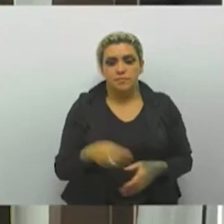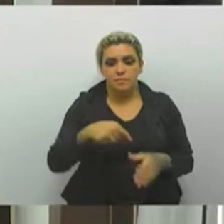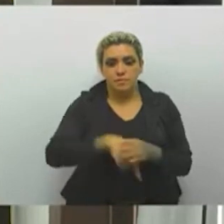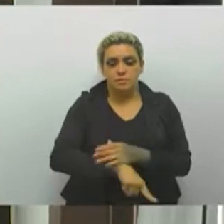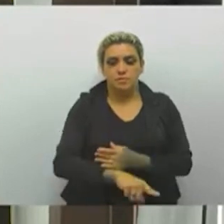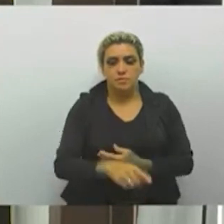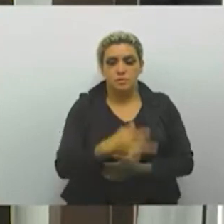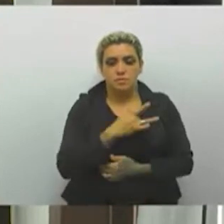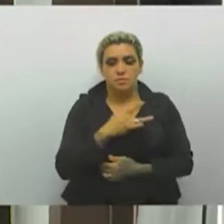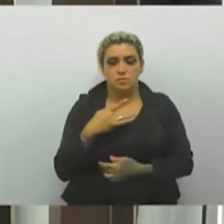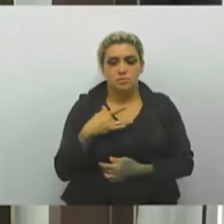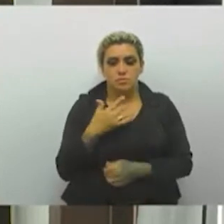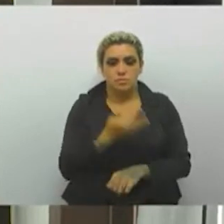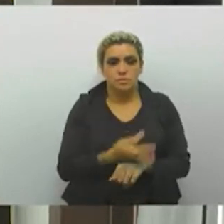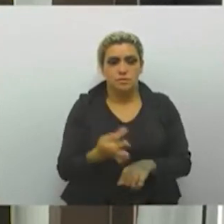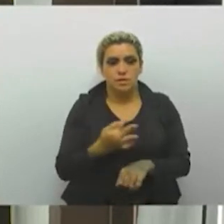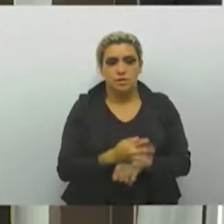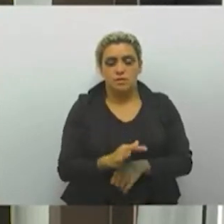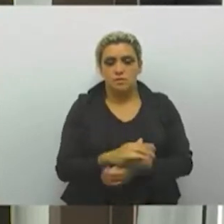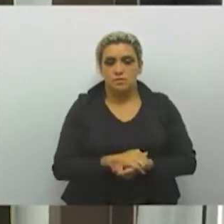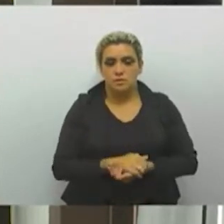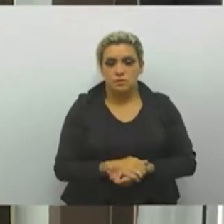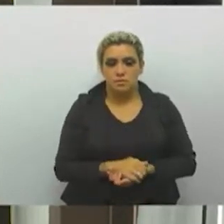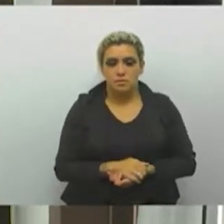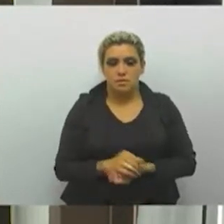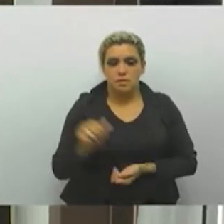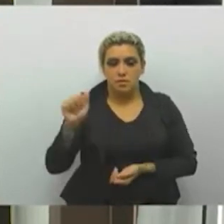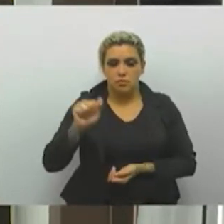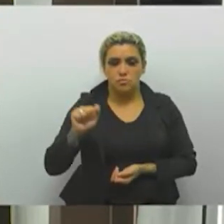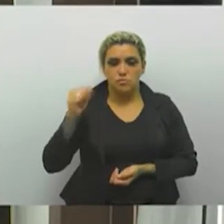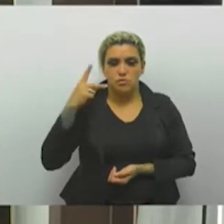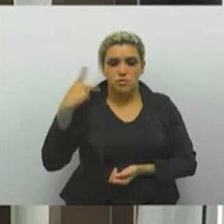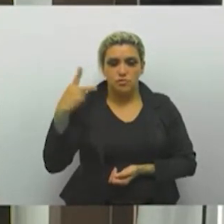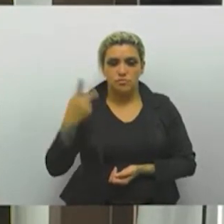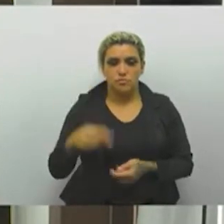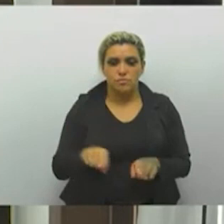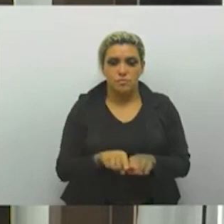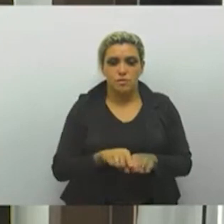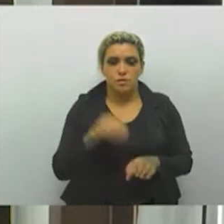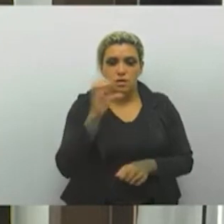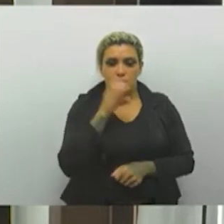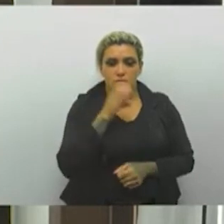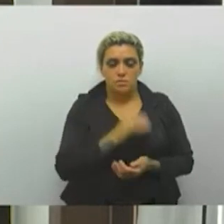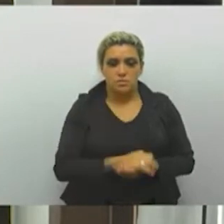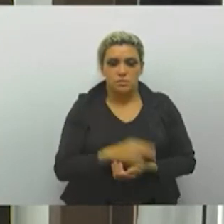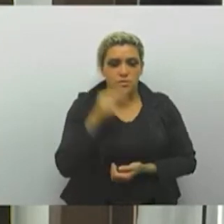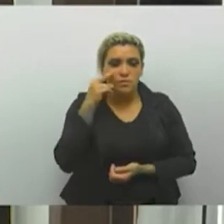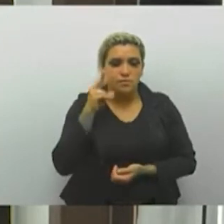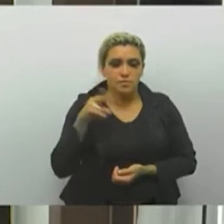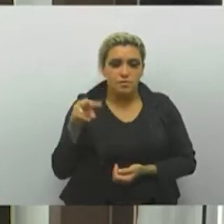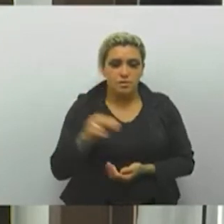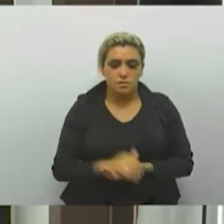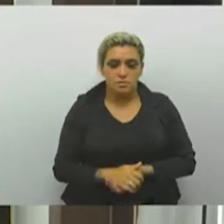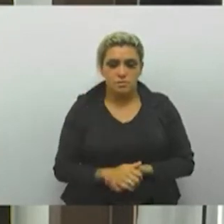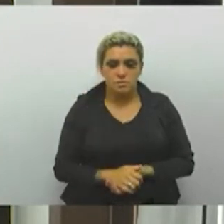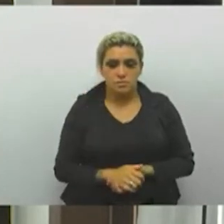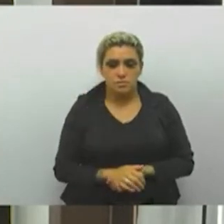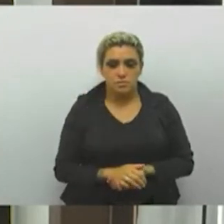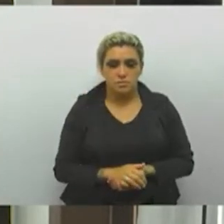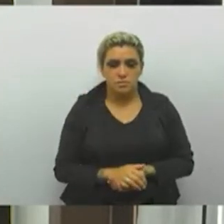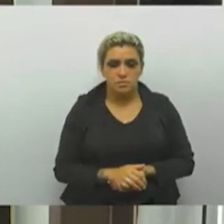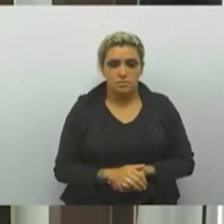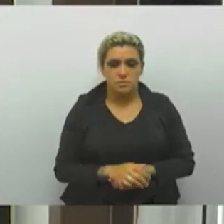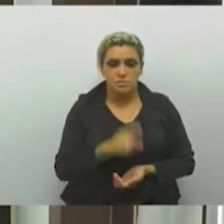técnica administrativa da fundação de saúde que possa eh com urgência ver a questão do da